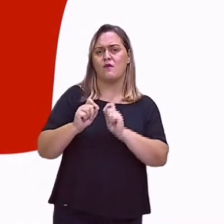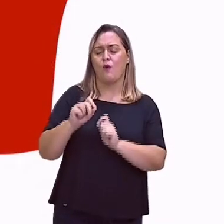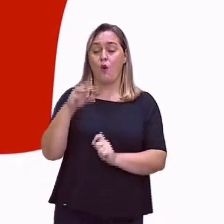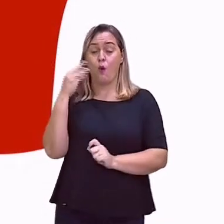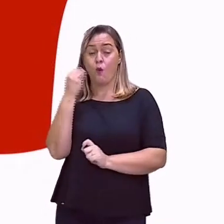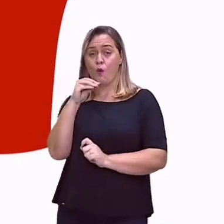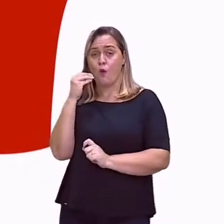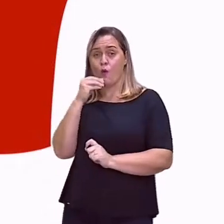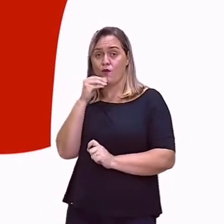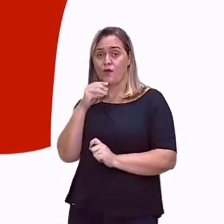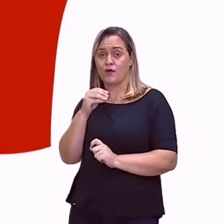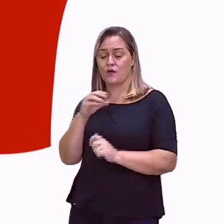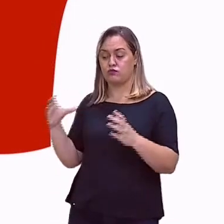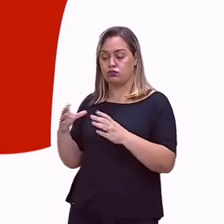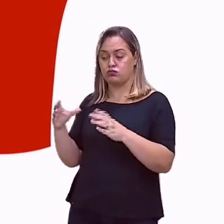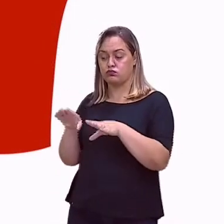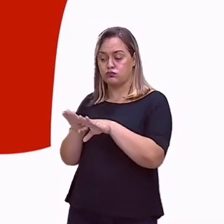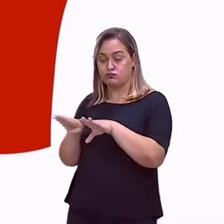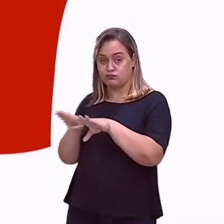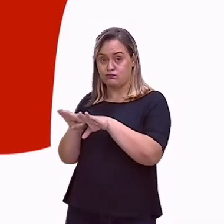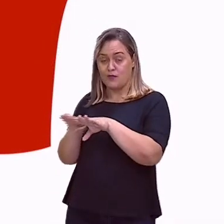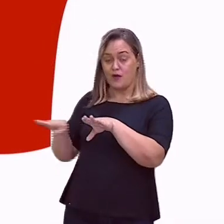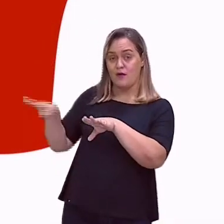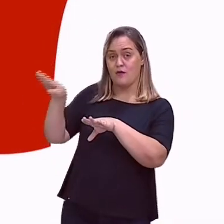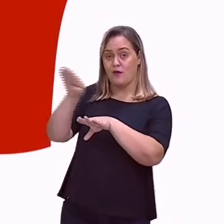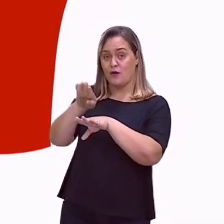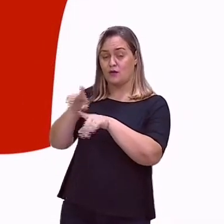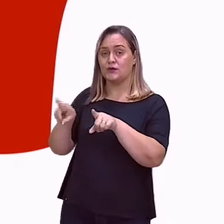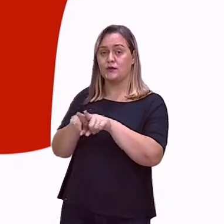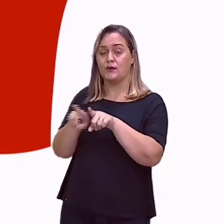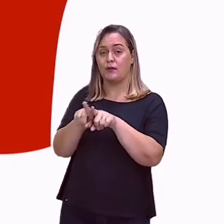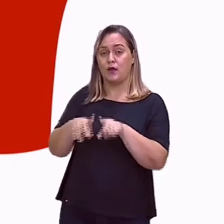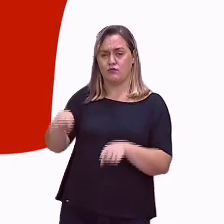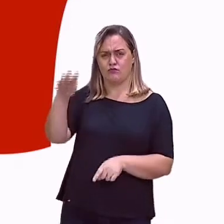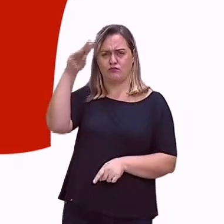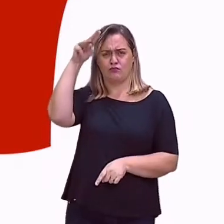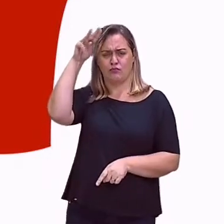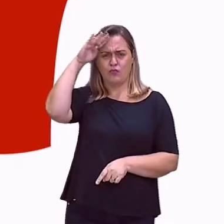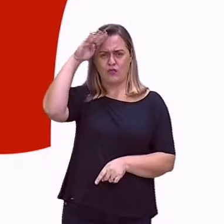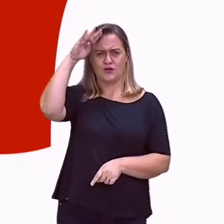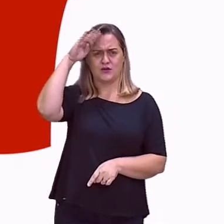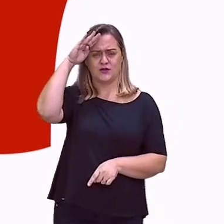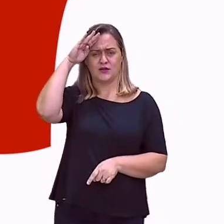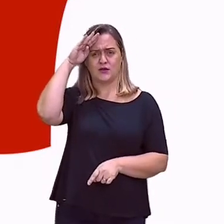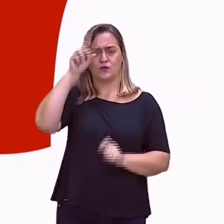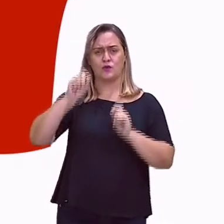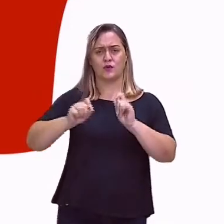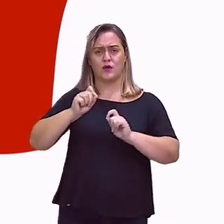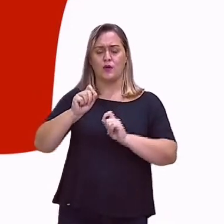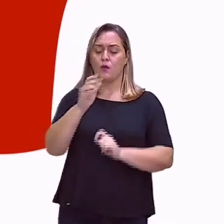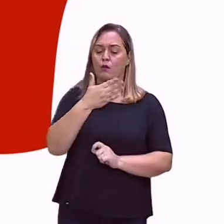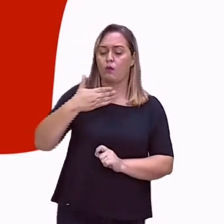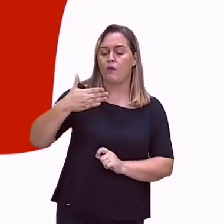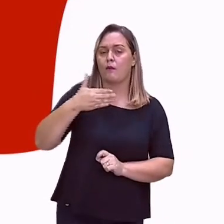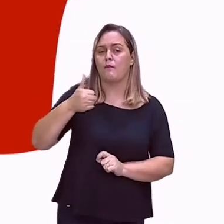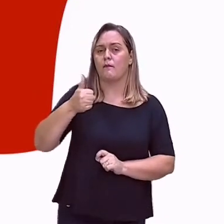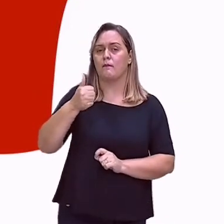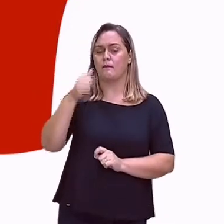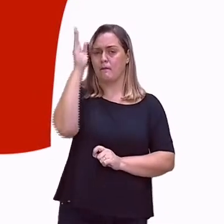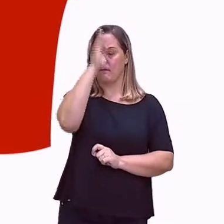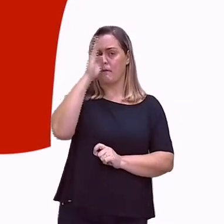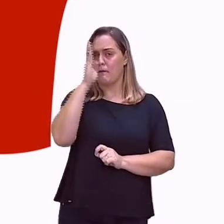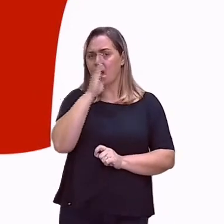e alta, além do próprio exército, de que o caminho para a modernização do país e